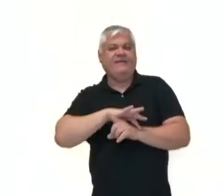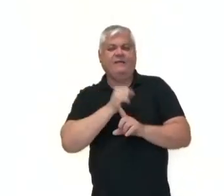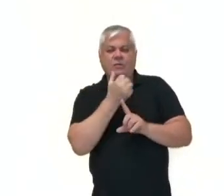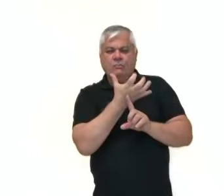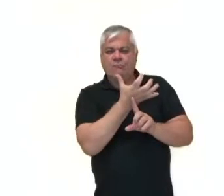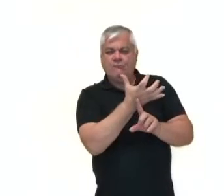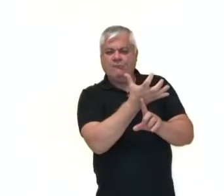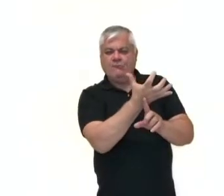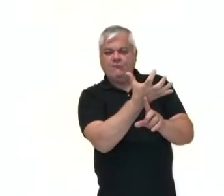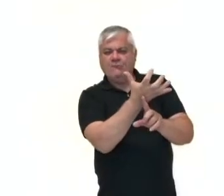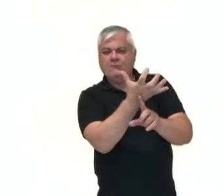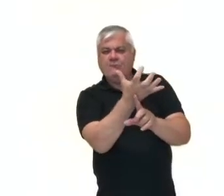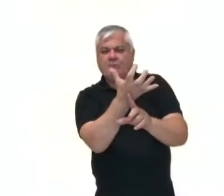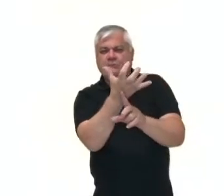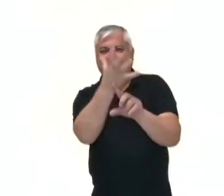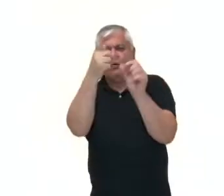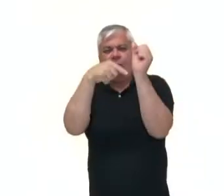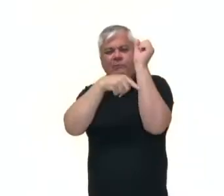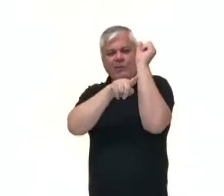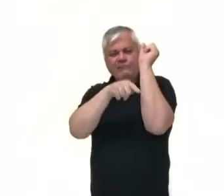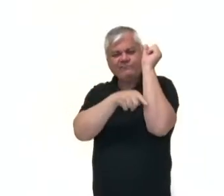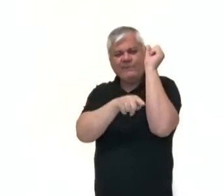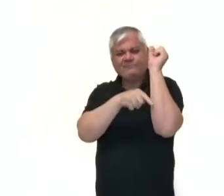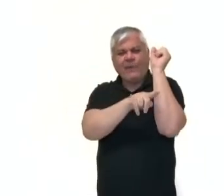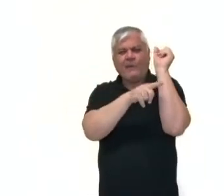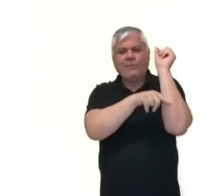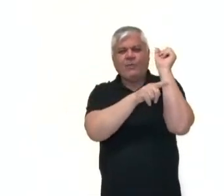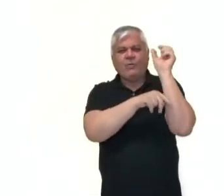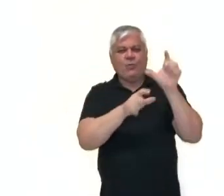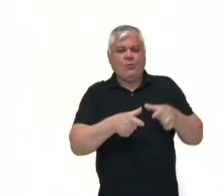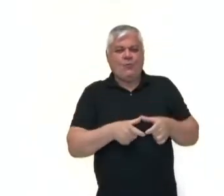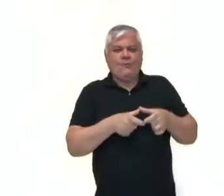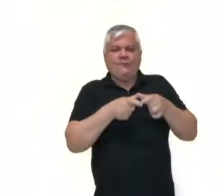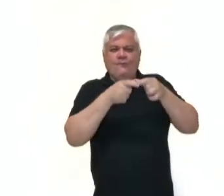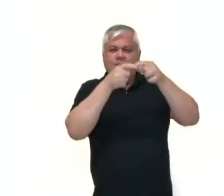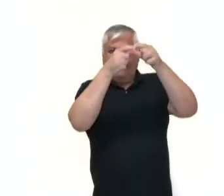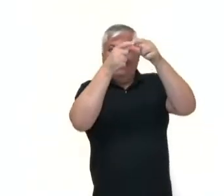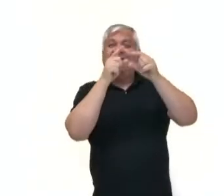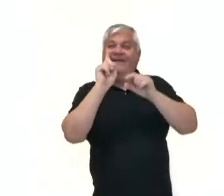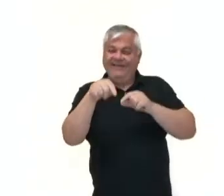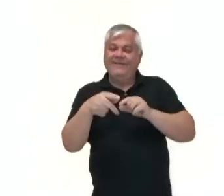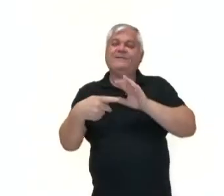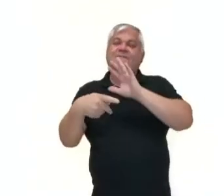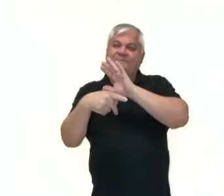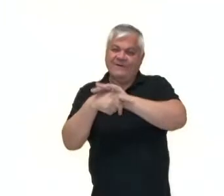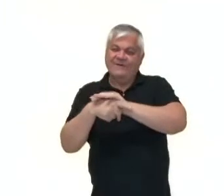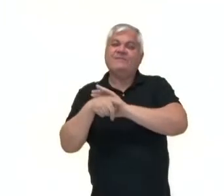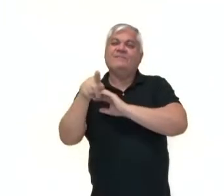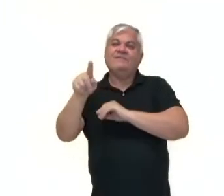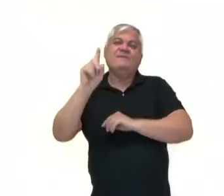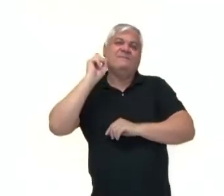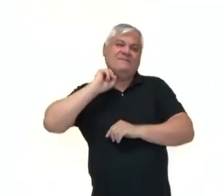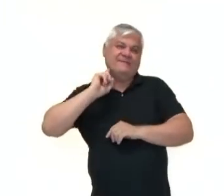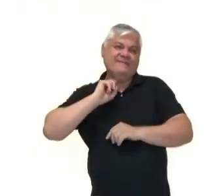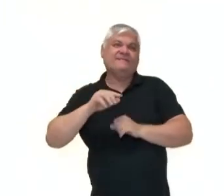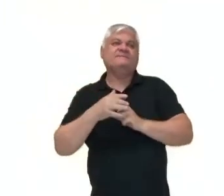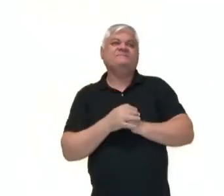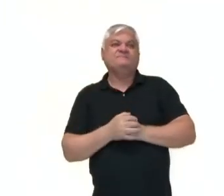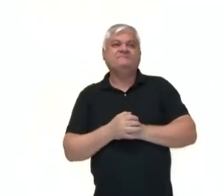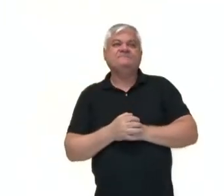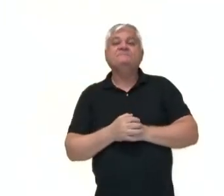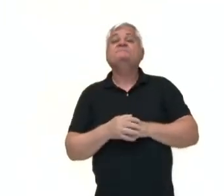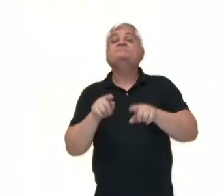das cactáceas, das plantas mais adaptadas a regiões secas, mas nós temos isso também em parte do sudeste.